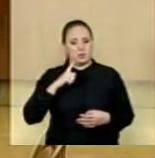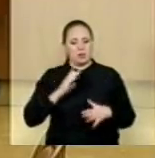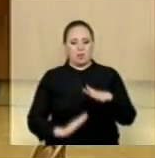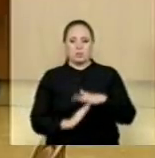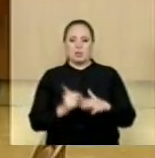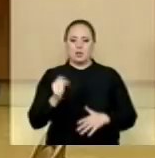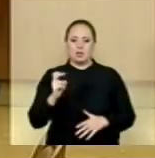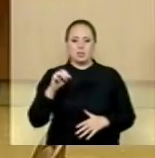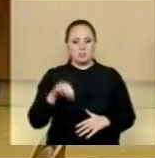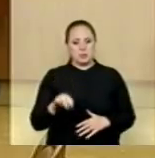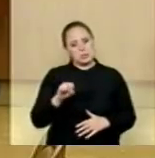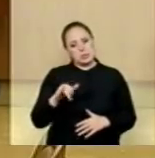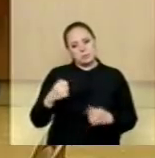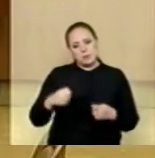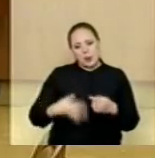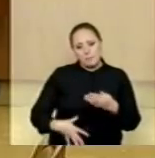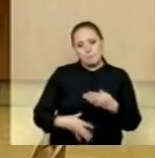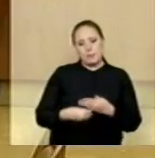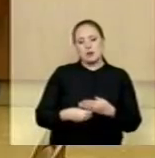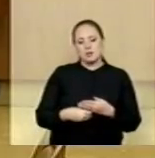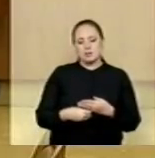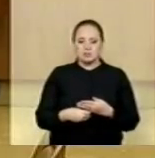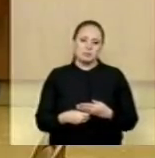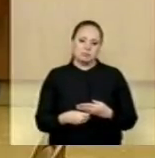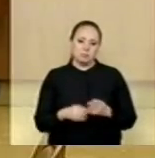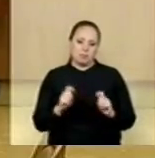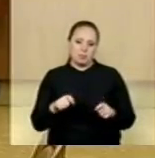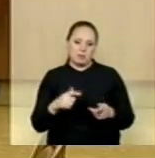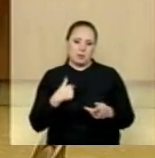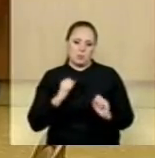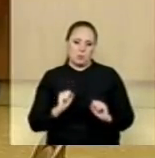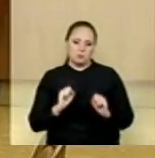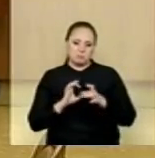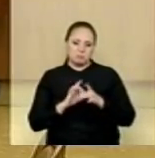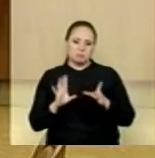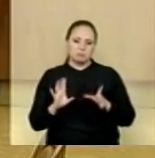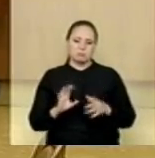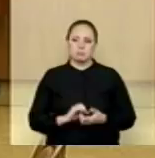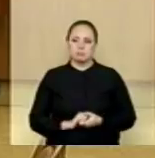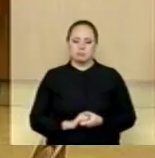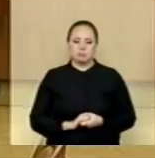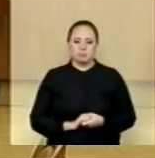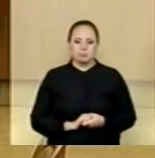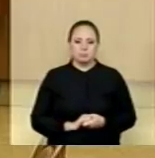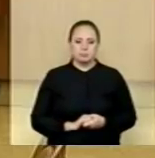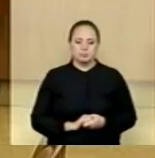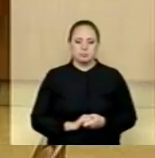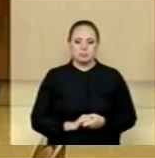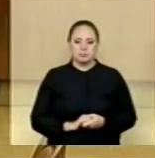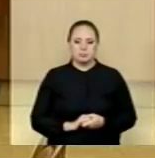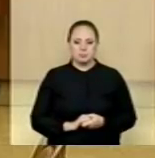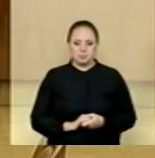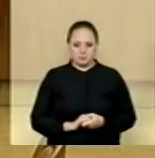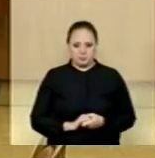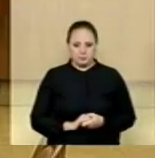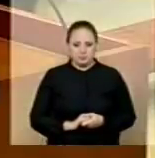15 minutos, se precisar de alguma prorrogação, considerando que são três ações, eu poderia elastecer um pouco. Vossa Excelência, com a palavra. Muito